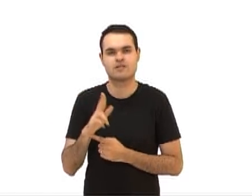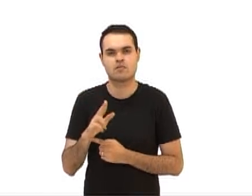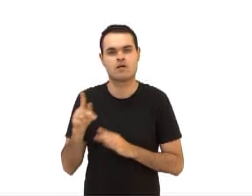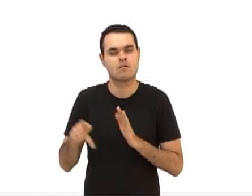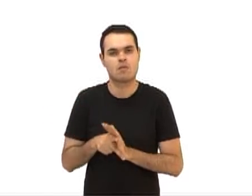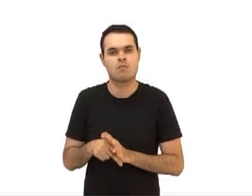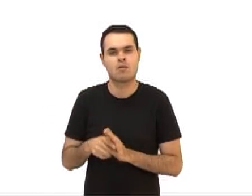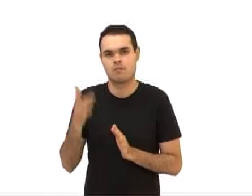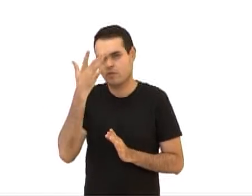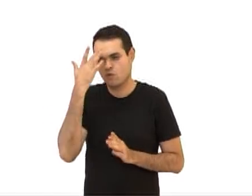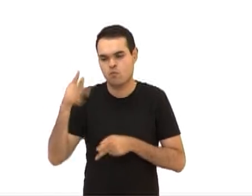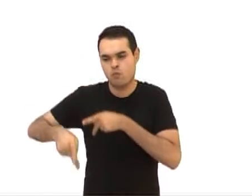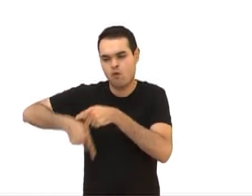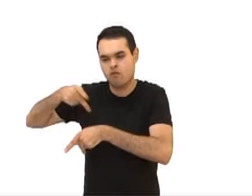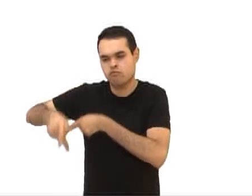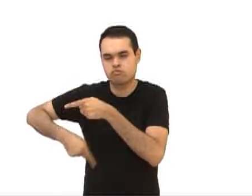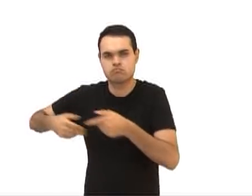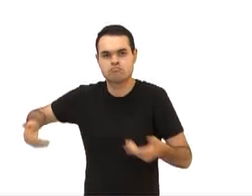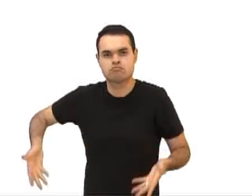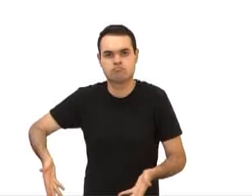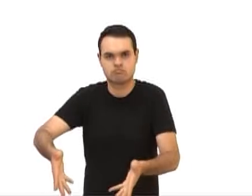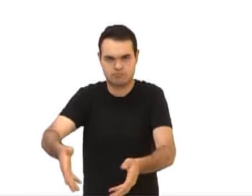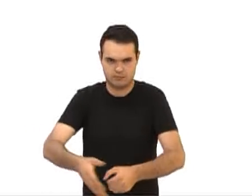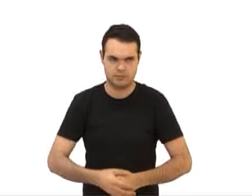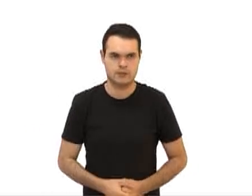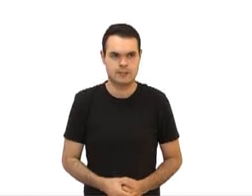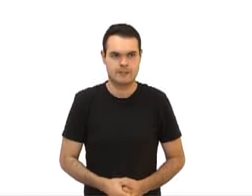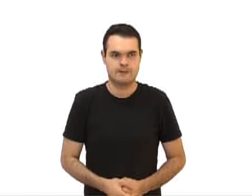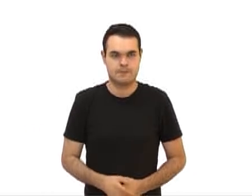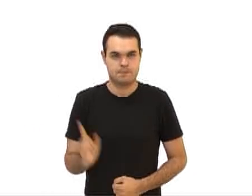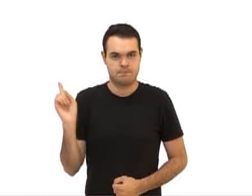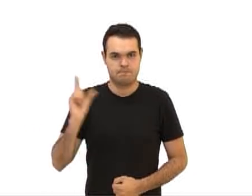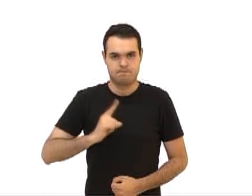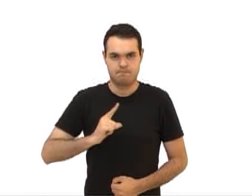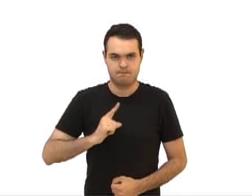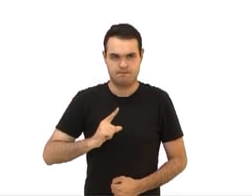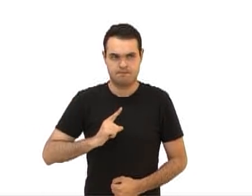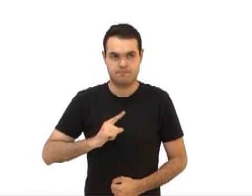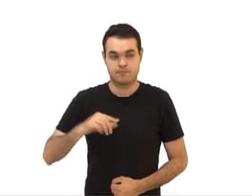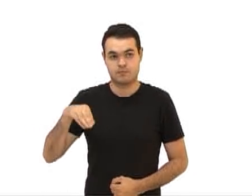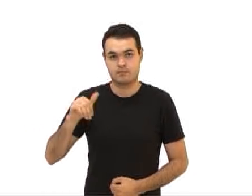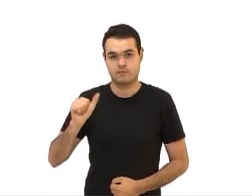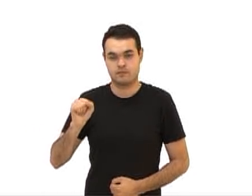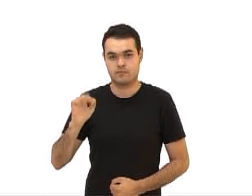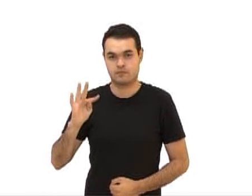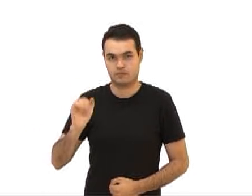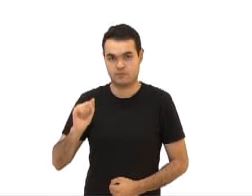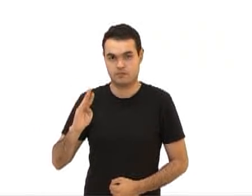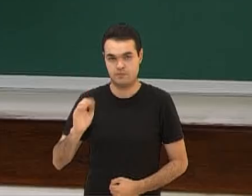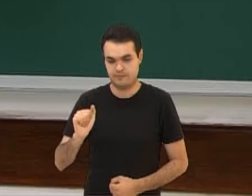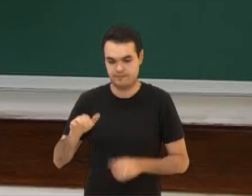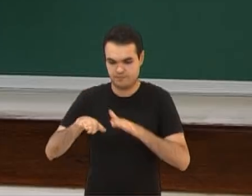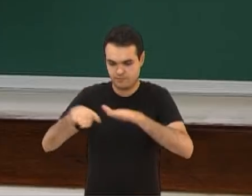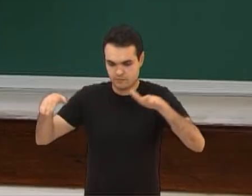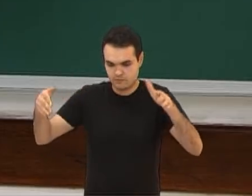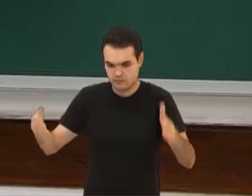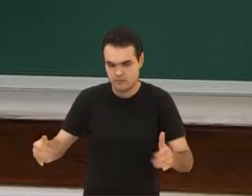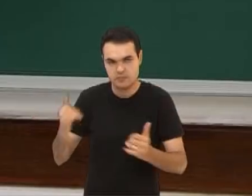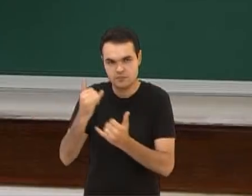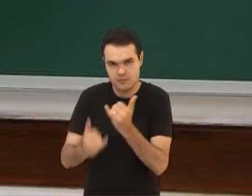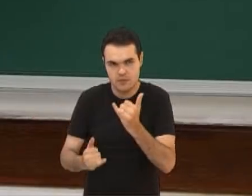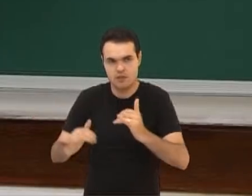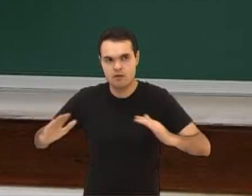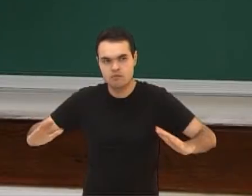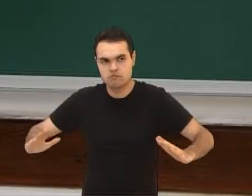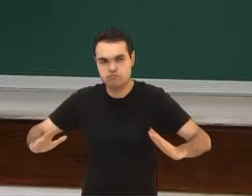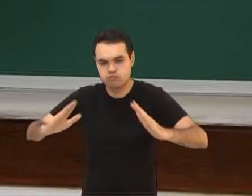túmulo destinado a gente do povo. Tá? Então, gente, ó, as mastabas, o que elas eram, pessoal? Elas pareciam uma pirâmide